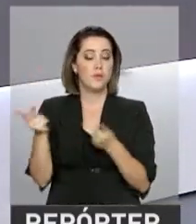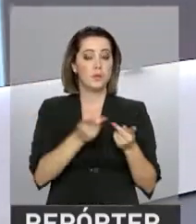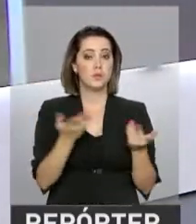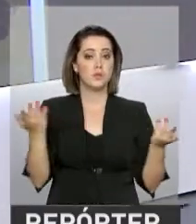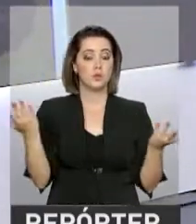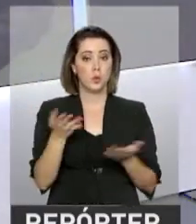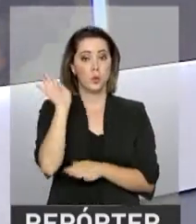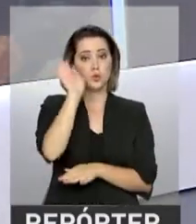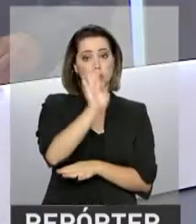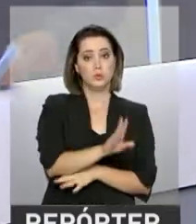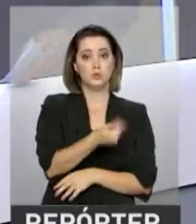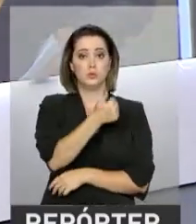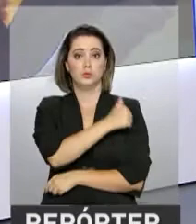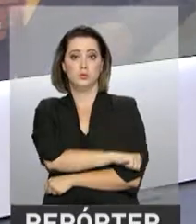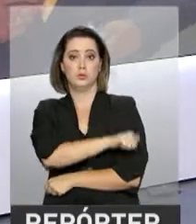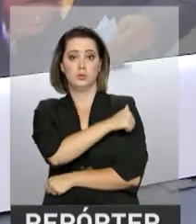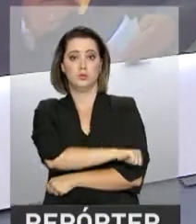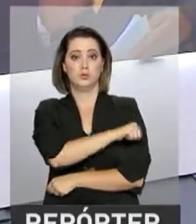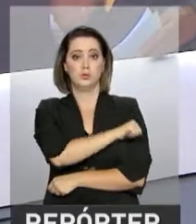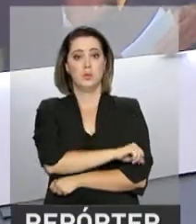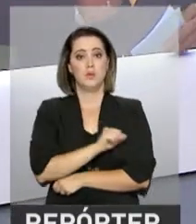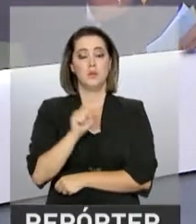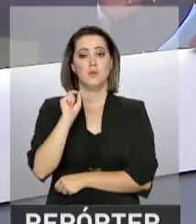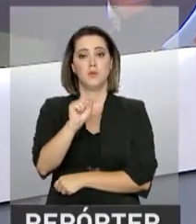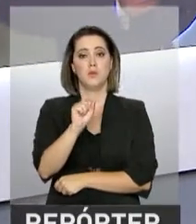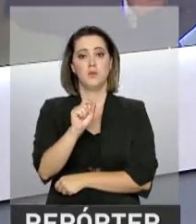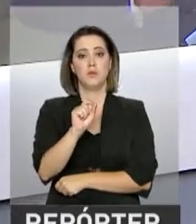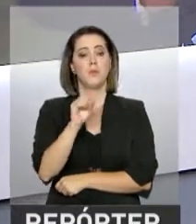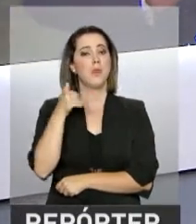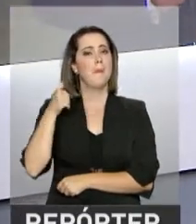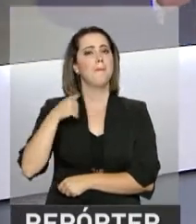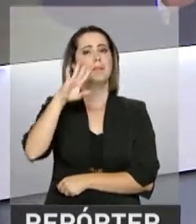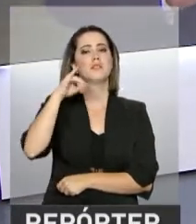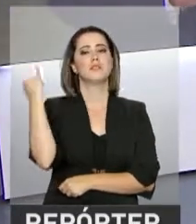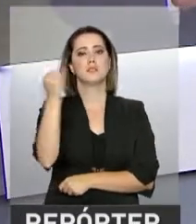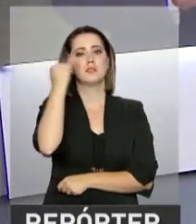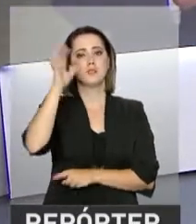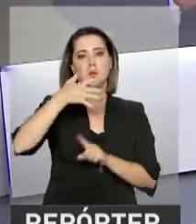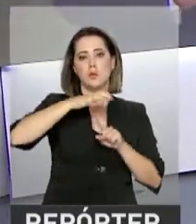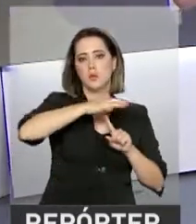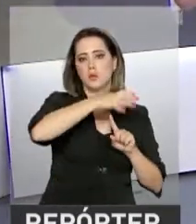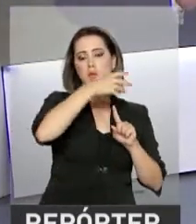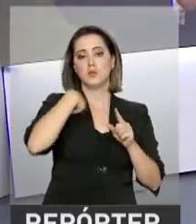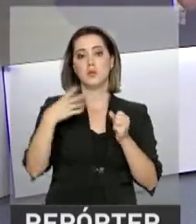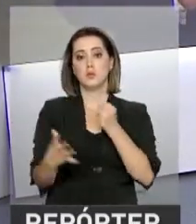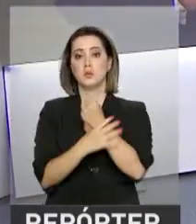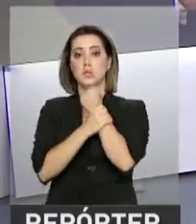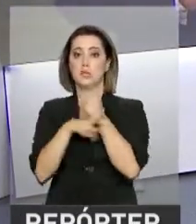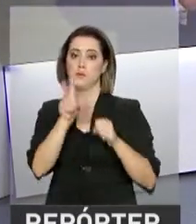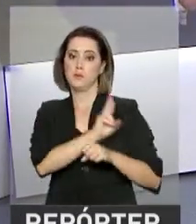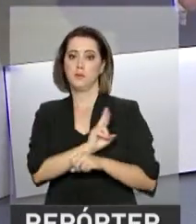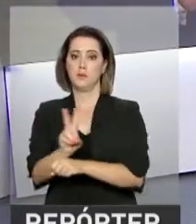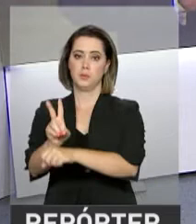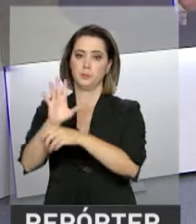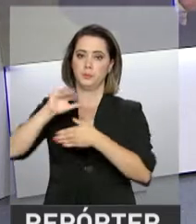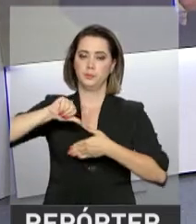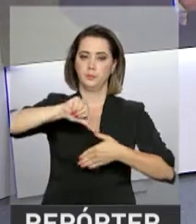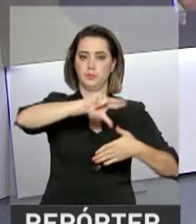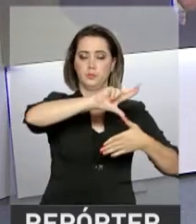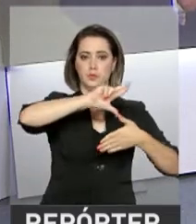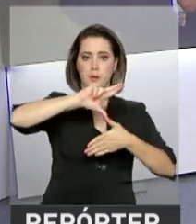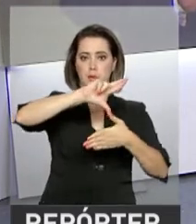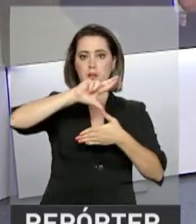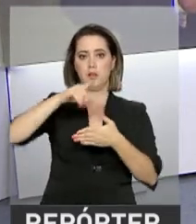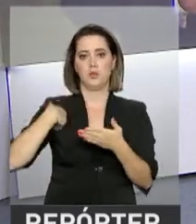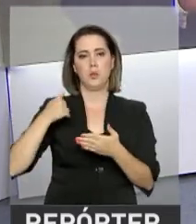nesta tarde o rio de janeiro no rio de janeiro a mais importante será sobre segurança e defesa da américa latina